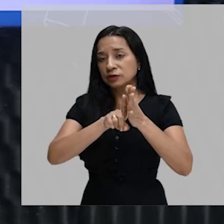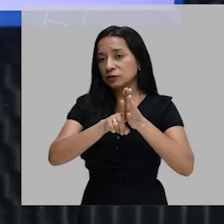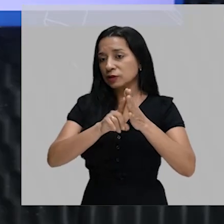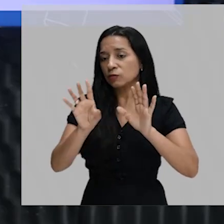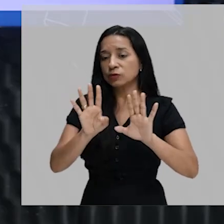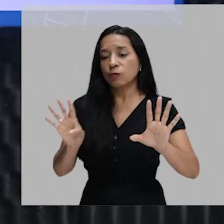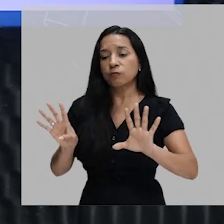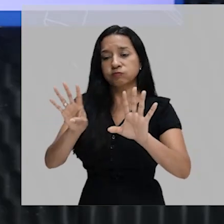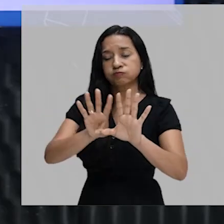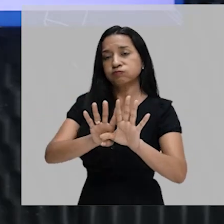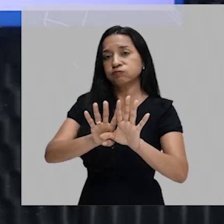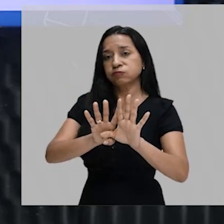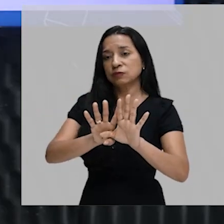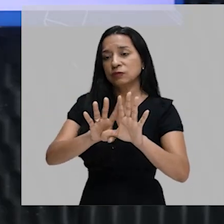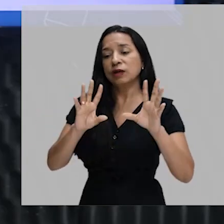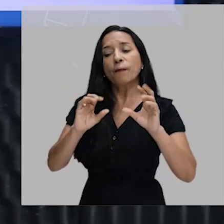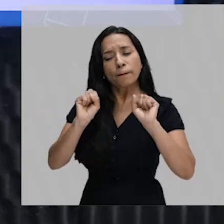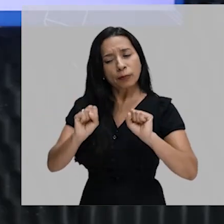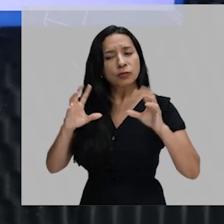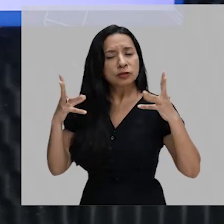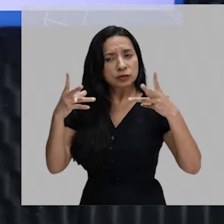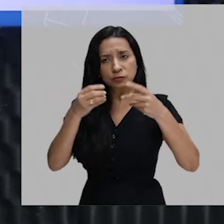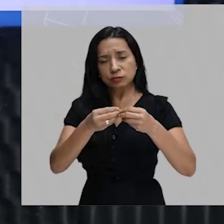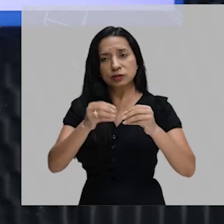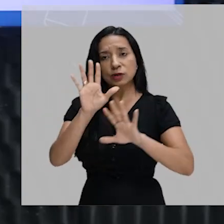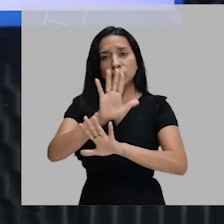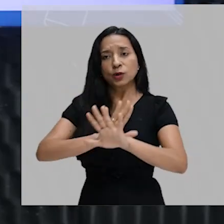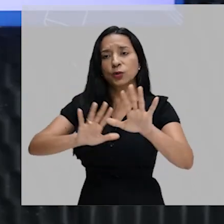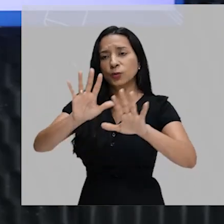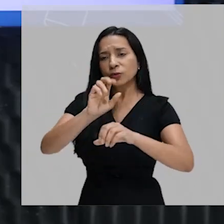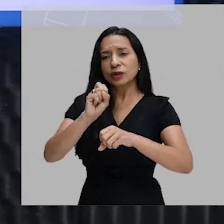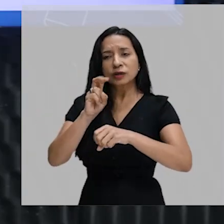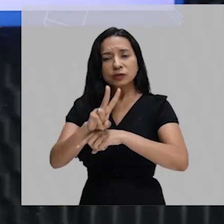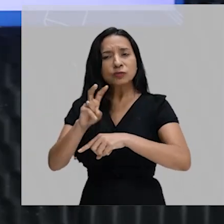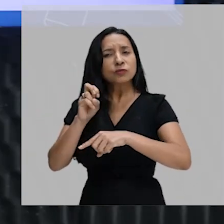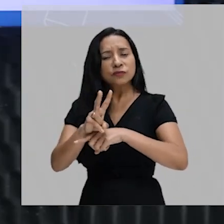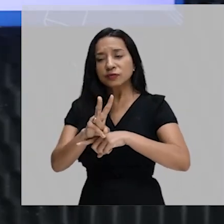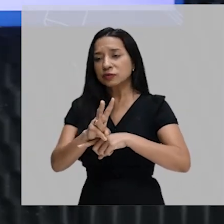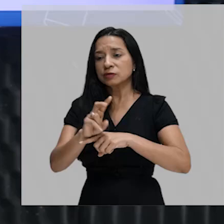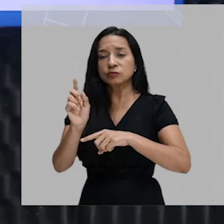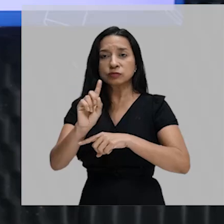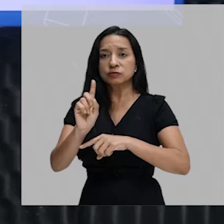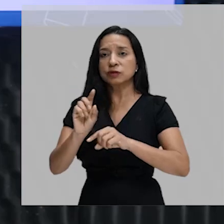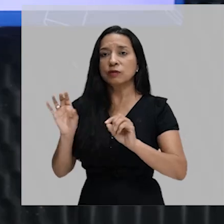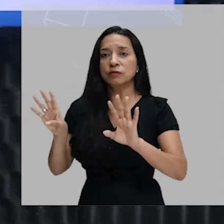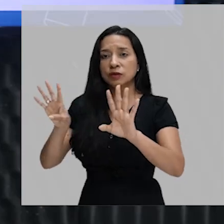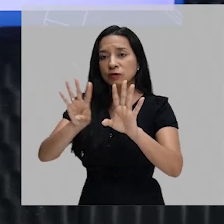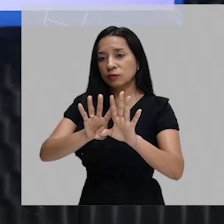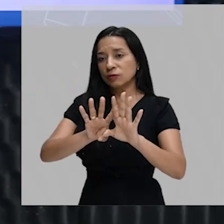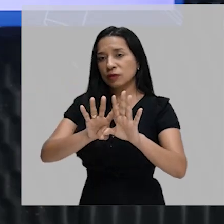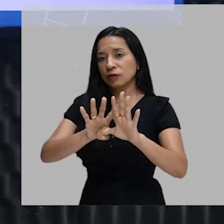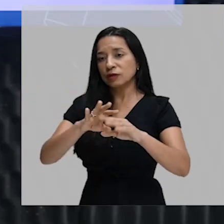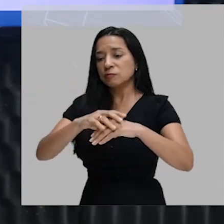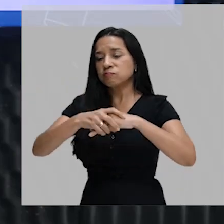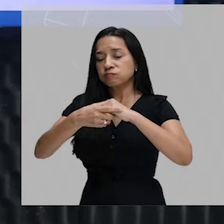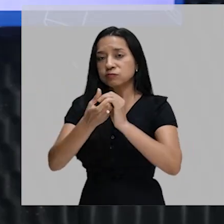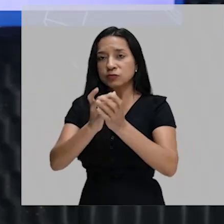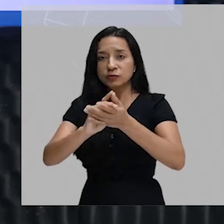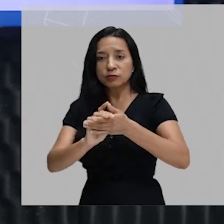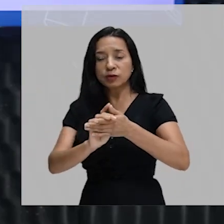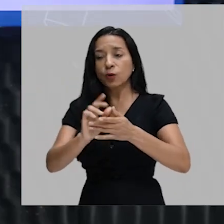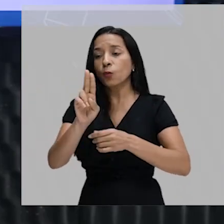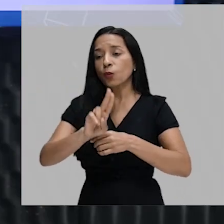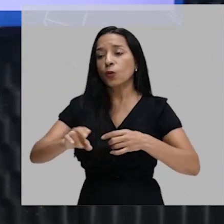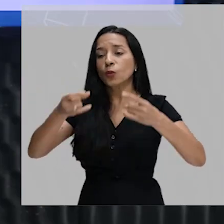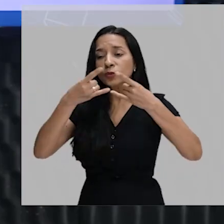não aglomeração. Então, você pode resumir, gente, toma cuidado com o vírus, não se aglomere, higienize as mãos, use